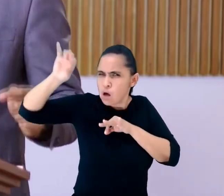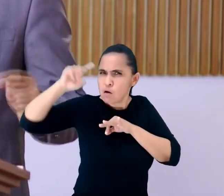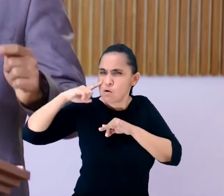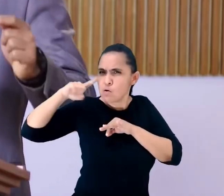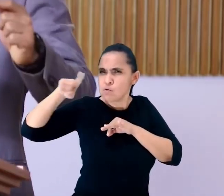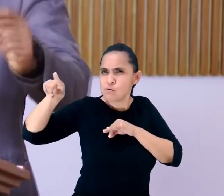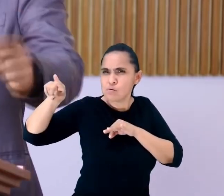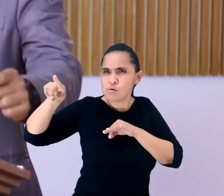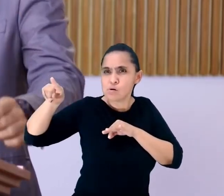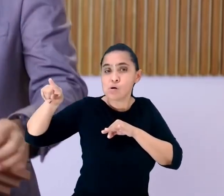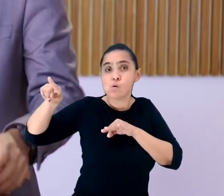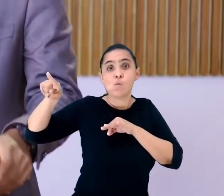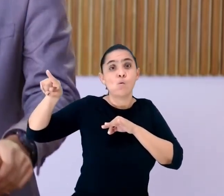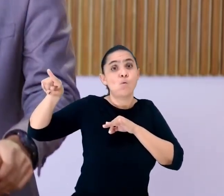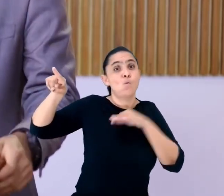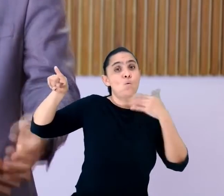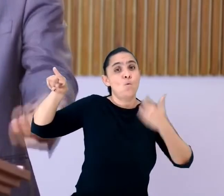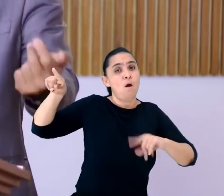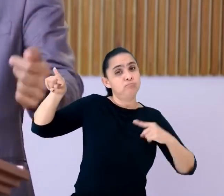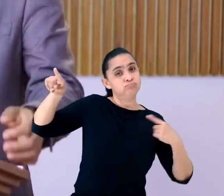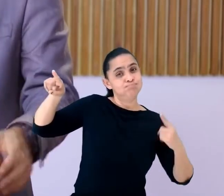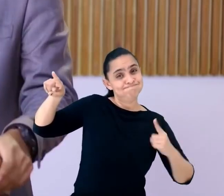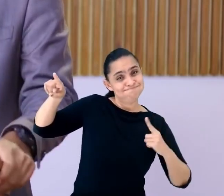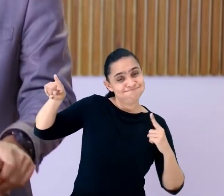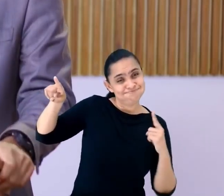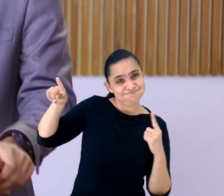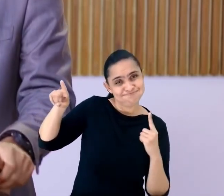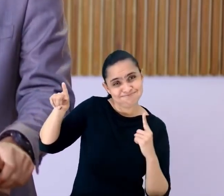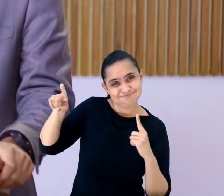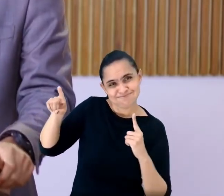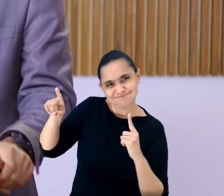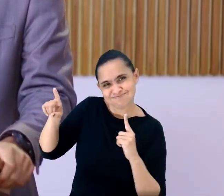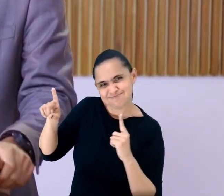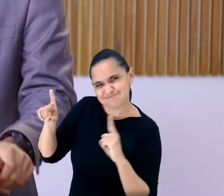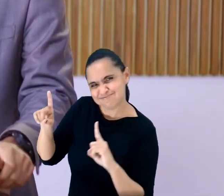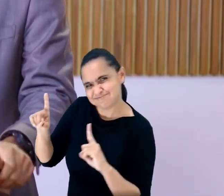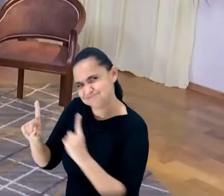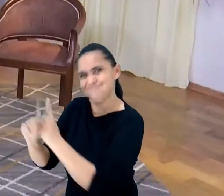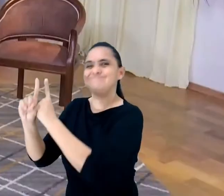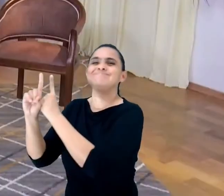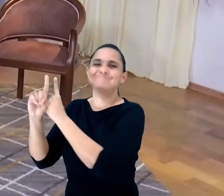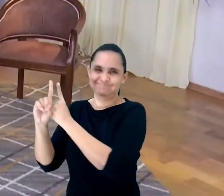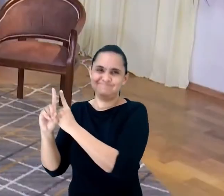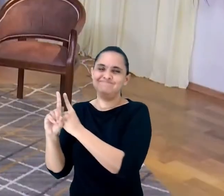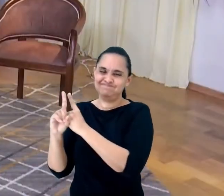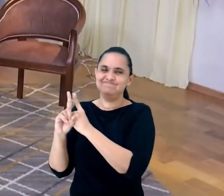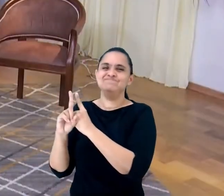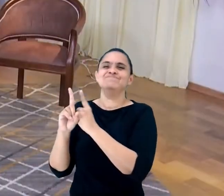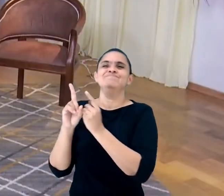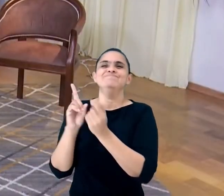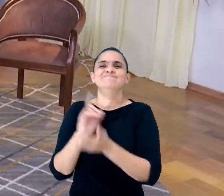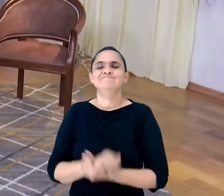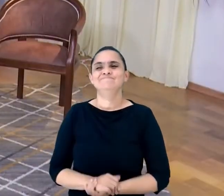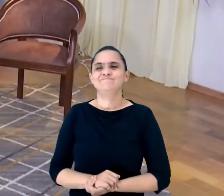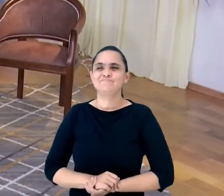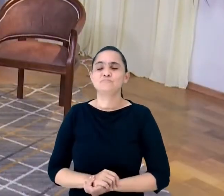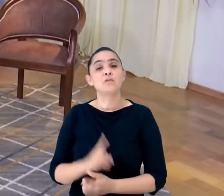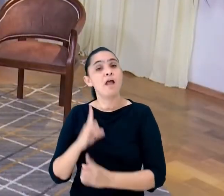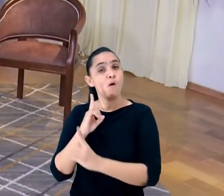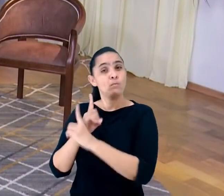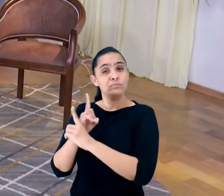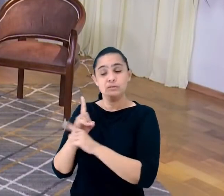já corriam em direção àquele mensageiro que estaria chegando. Encontrando-se com aquele